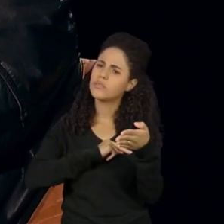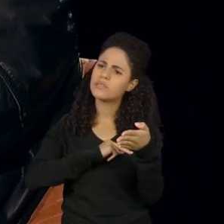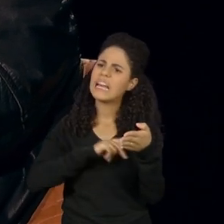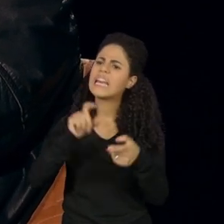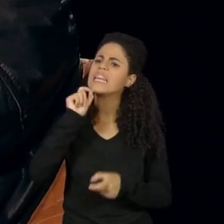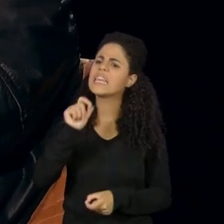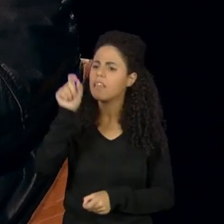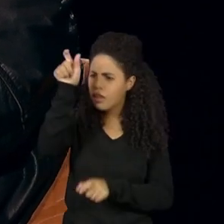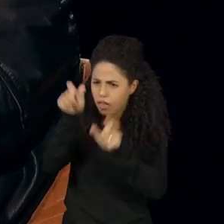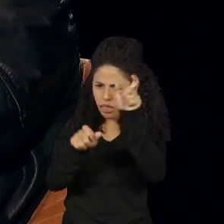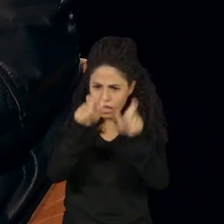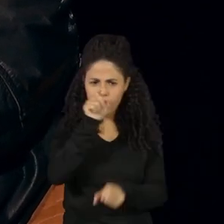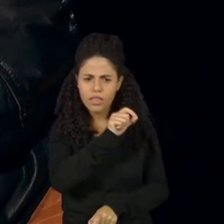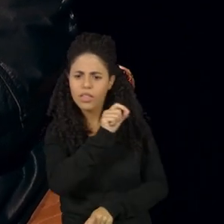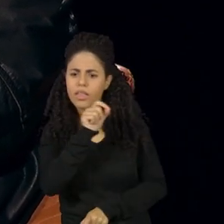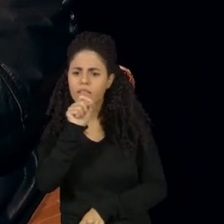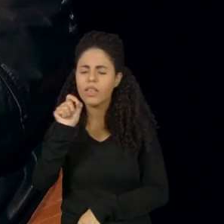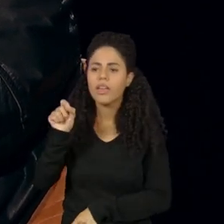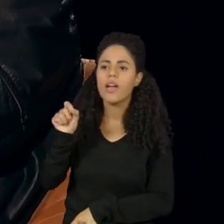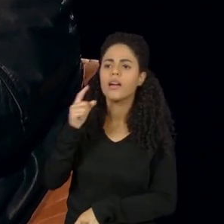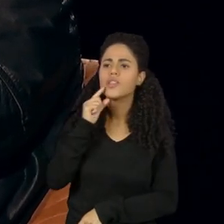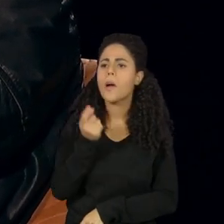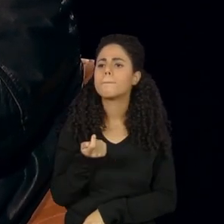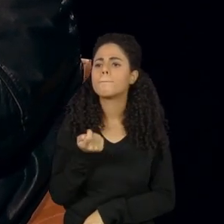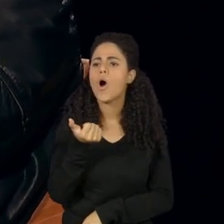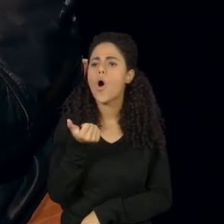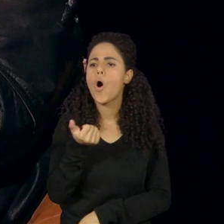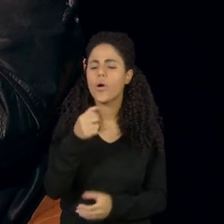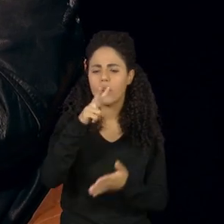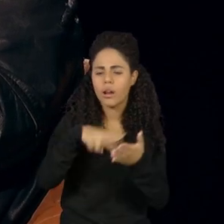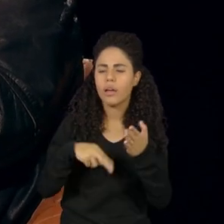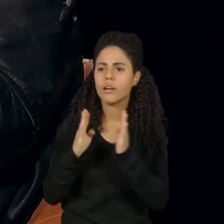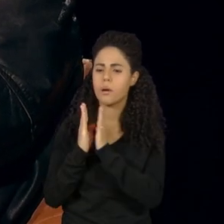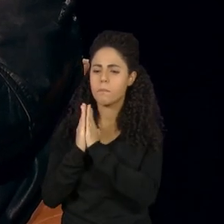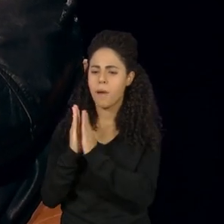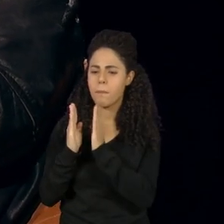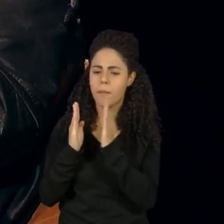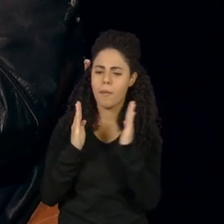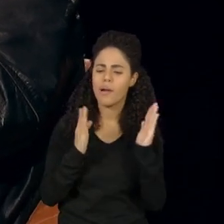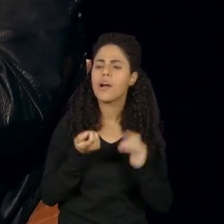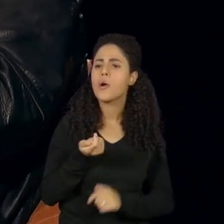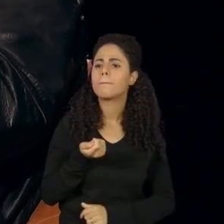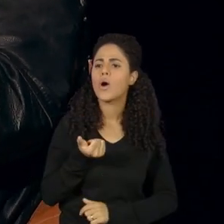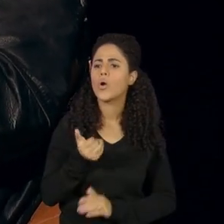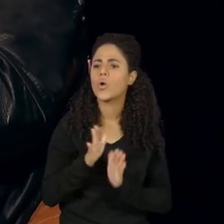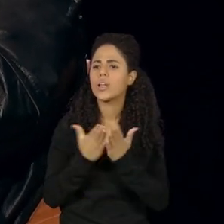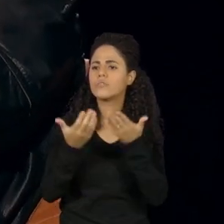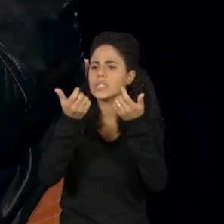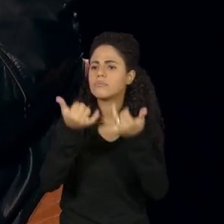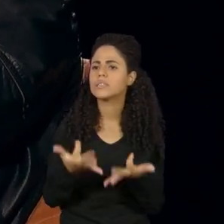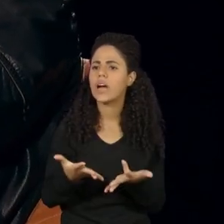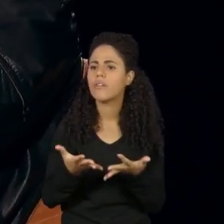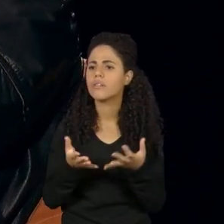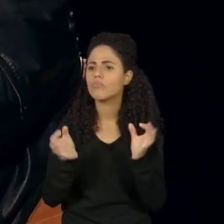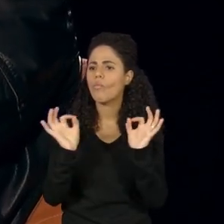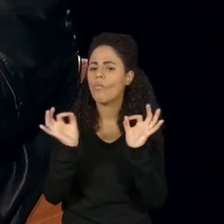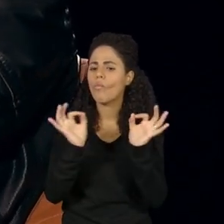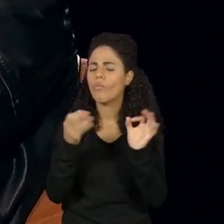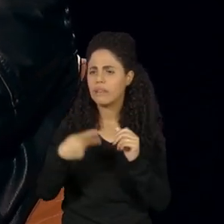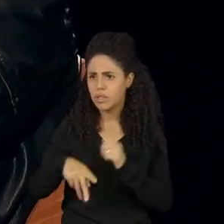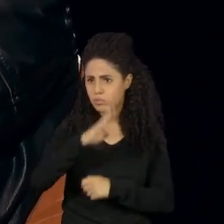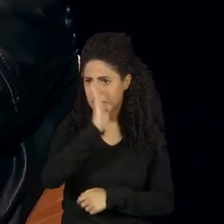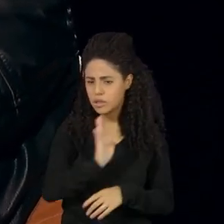Eu fui pesquisar, fui atrás, né? E tinha pouca coisa assim nas bibliotecas a respeito. Não tinha saído nenhum livro deles ainda no Brasil,